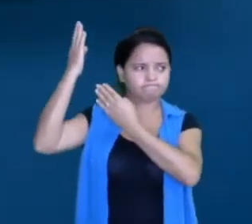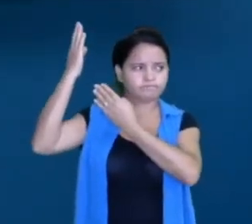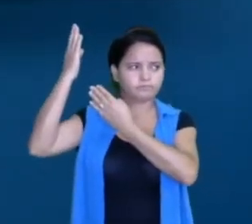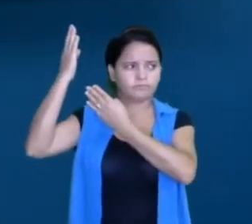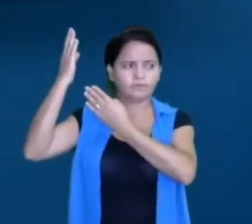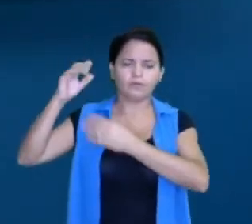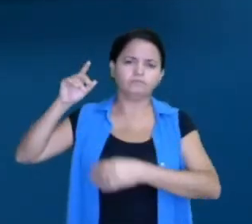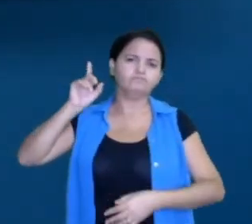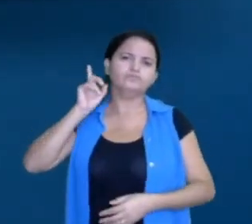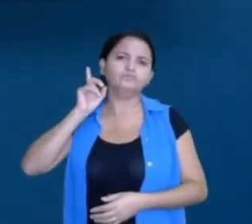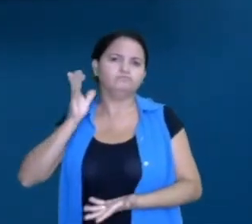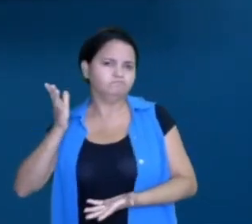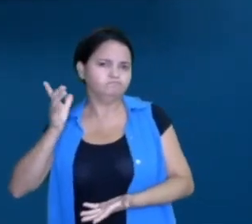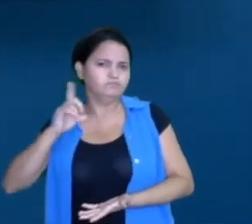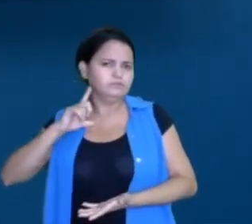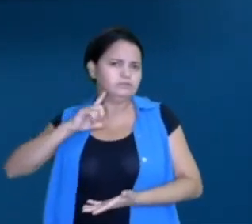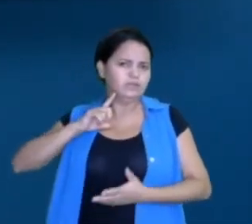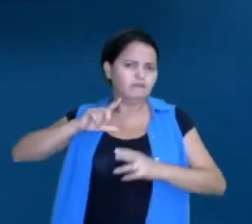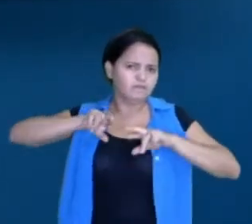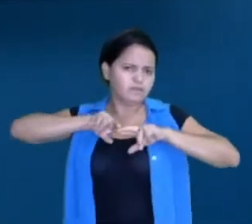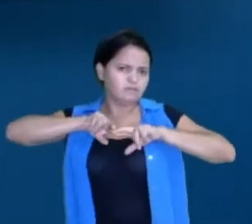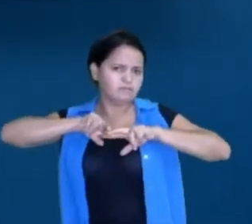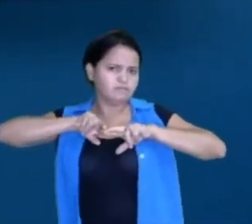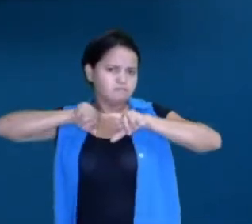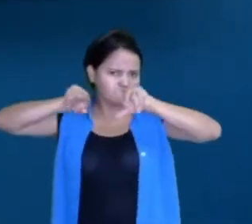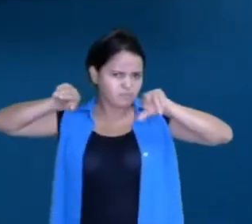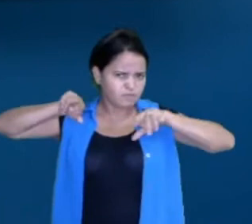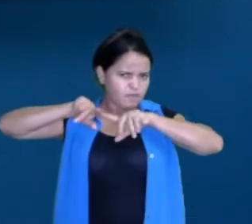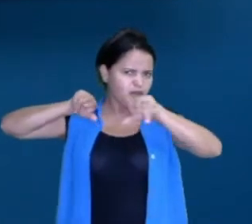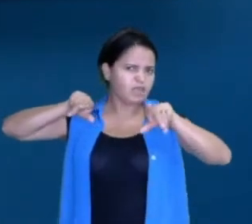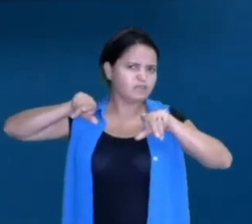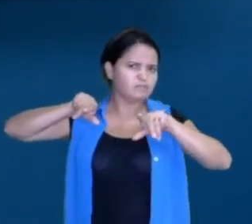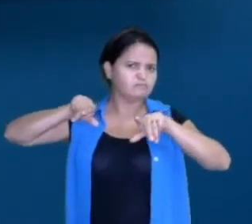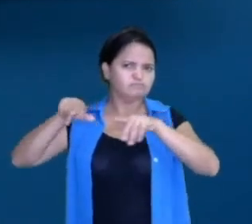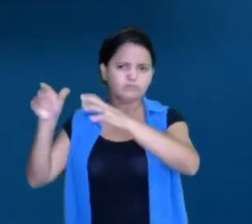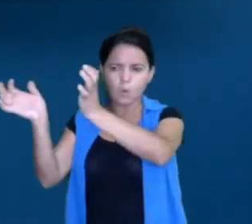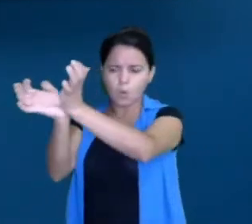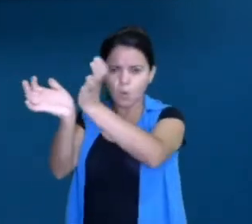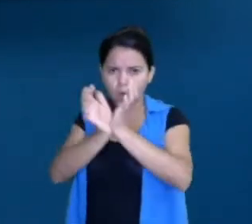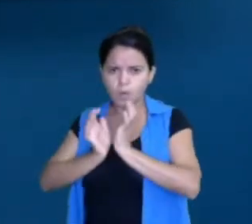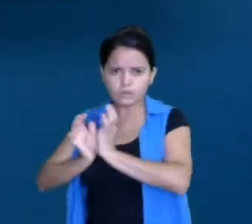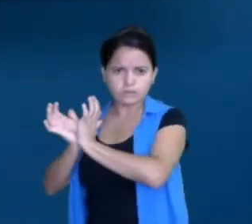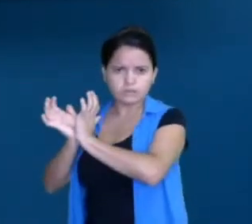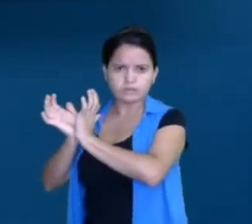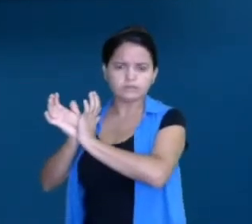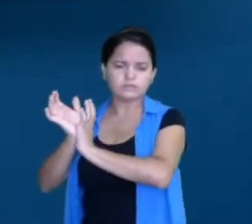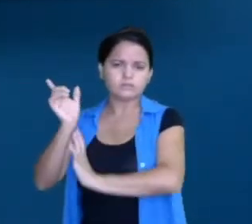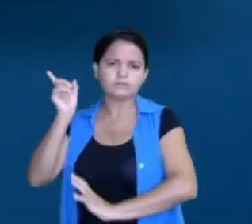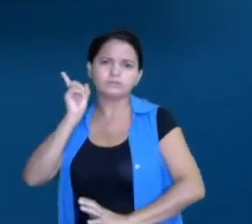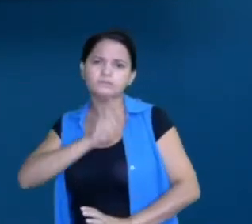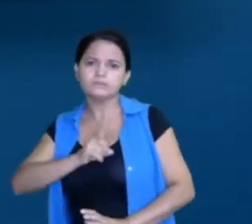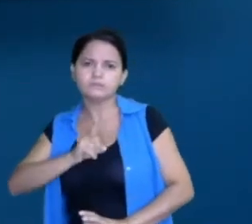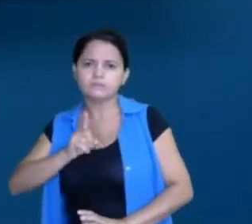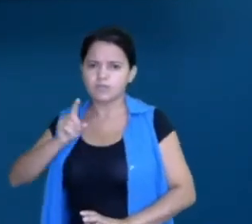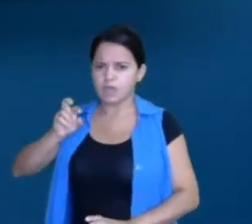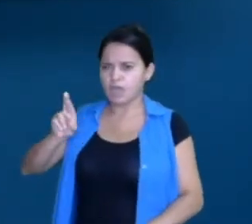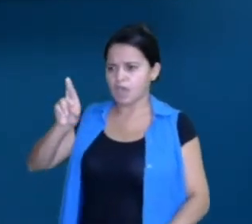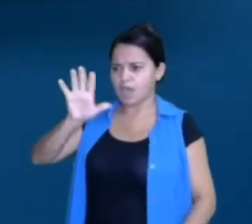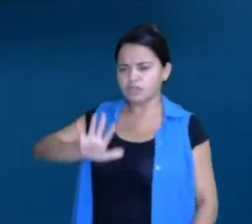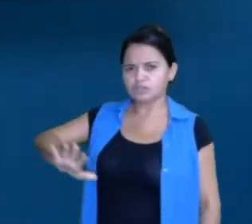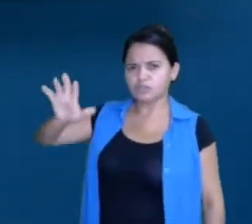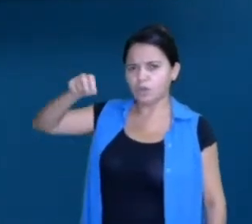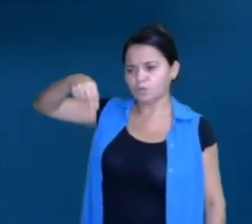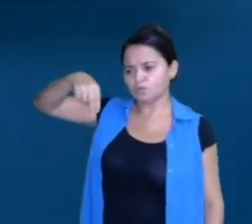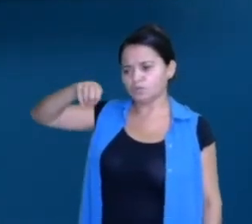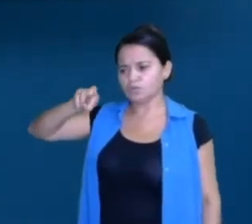Por que houve uma diferença de colonização nos Estados Unidos? A região norte, uma colonização de comércio, de